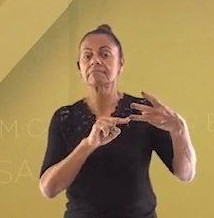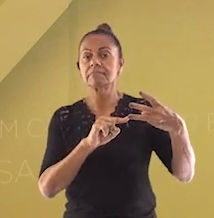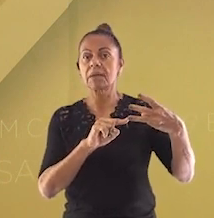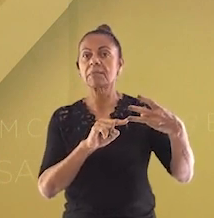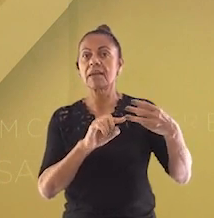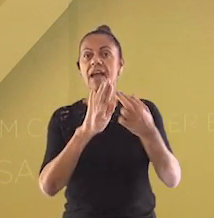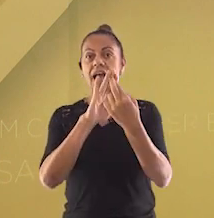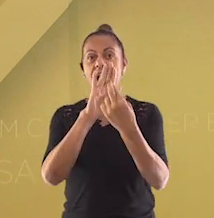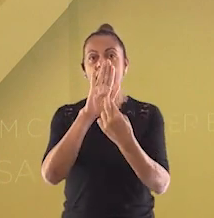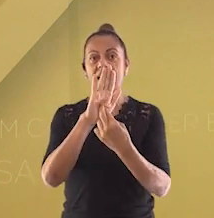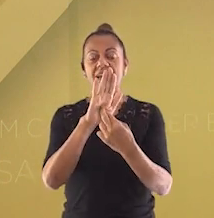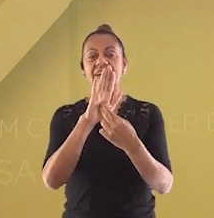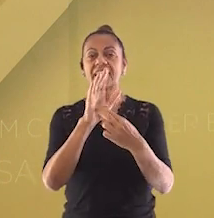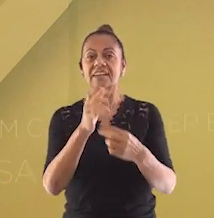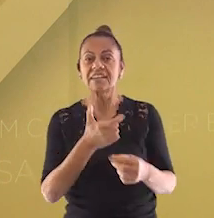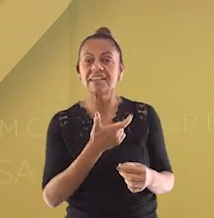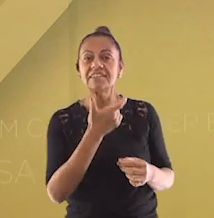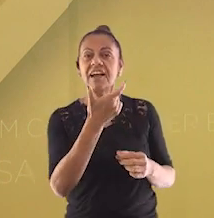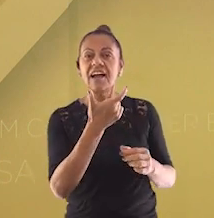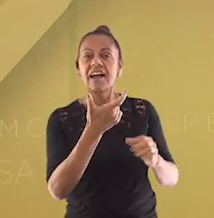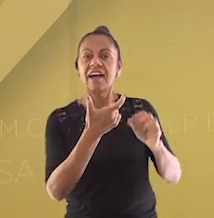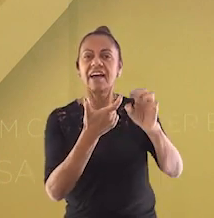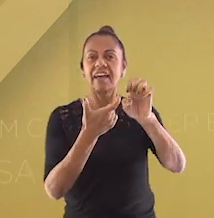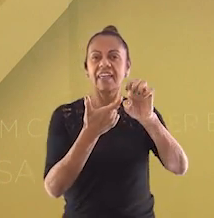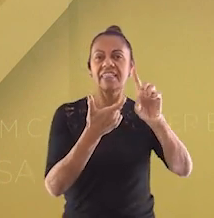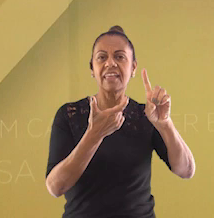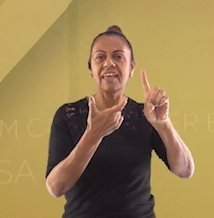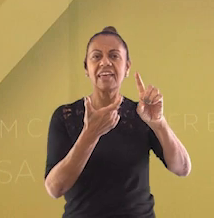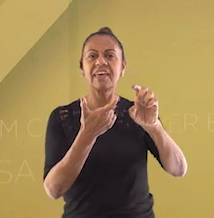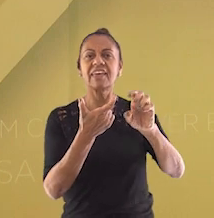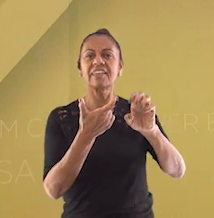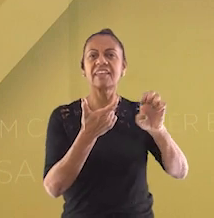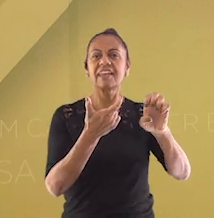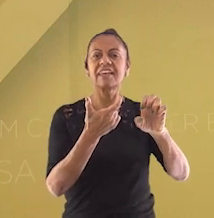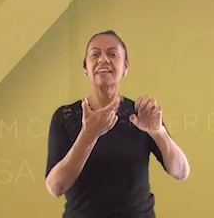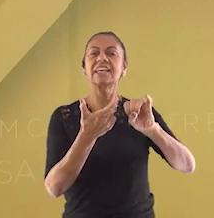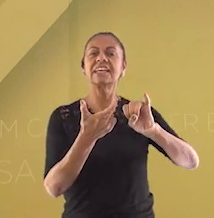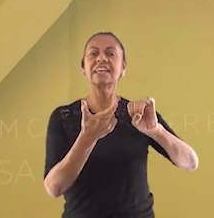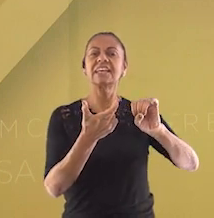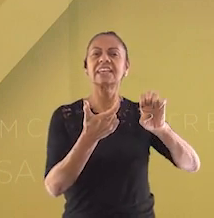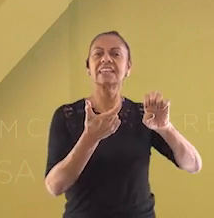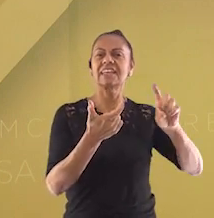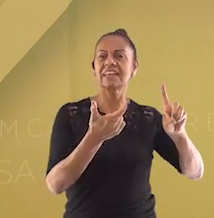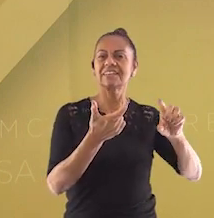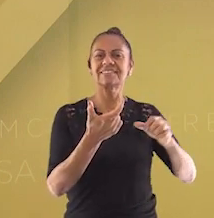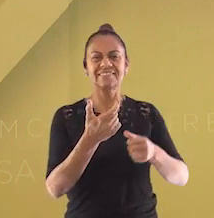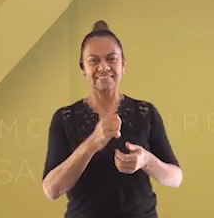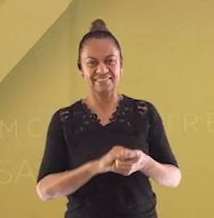acabamos de ver code e ID sound comum